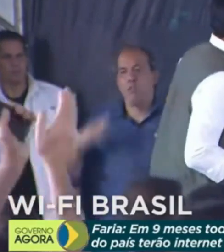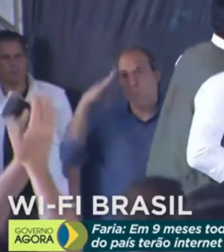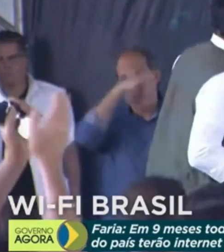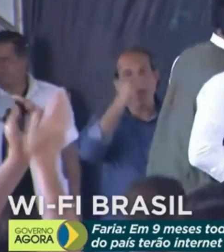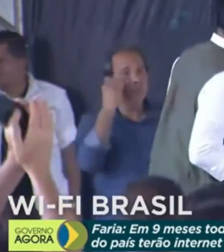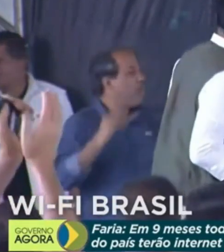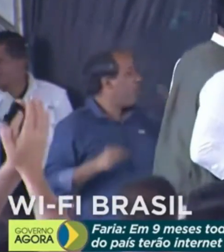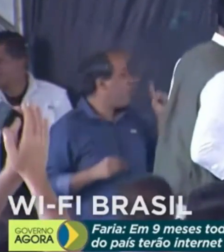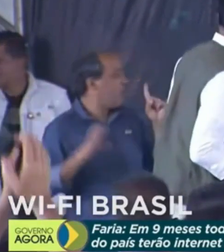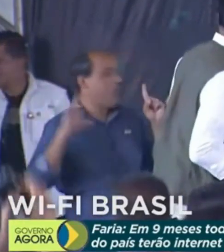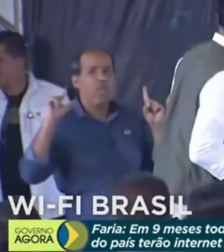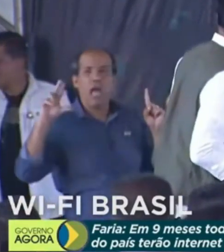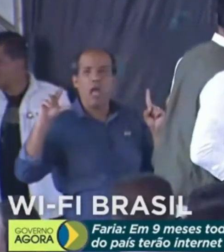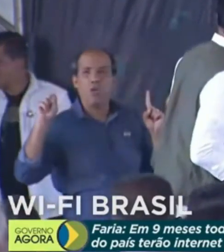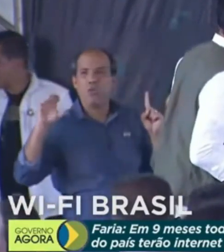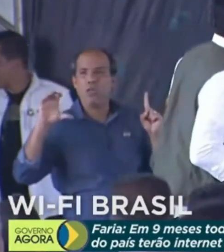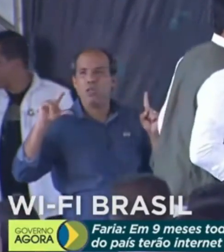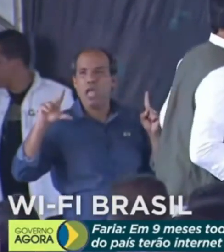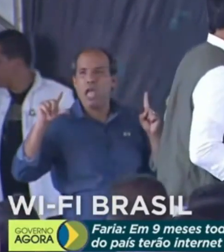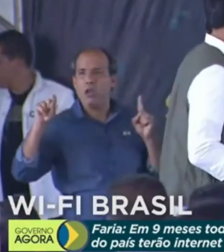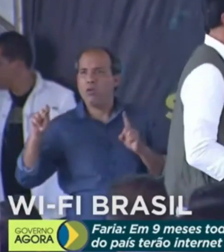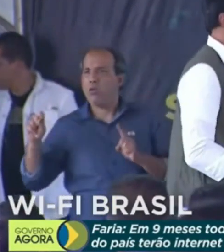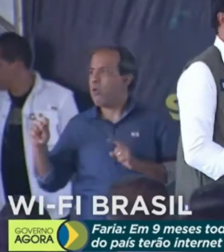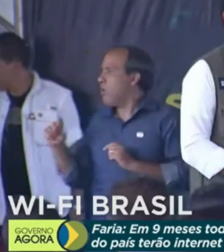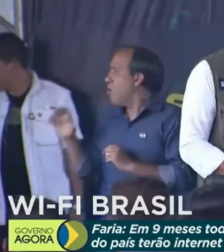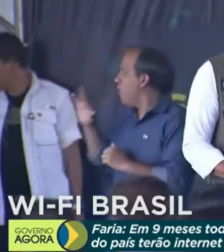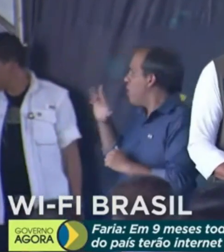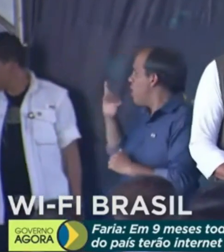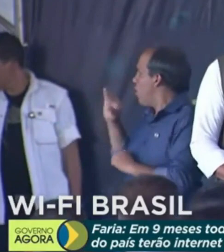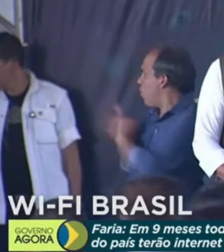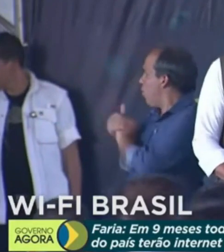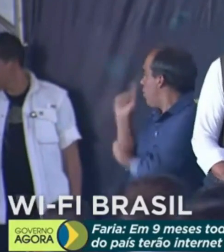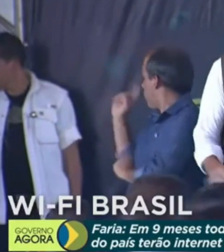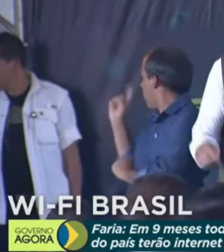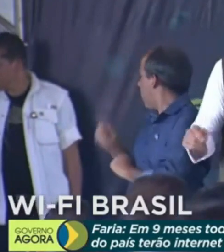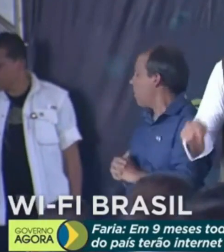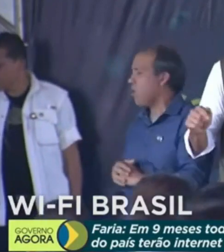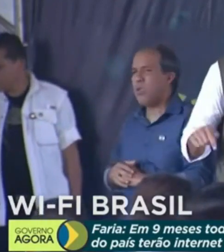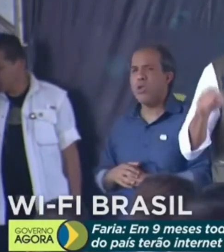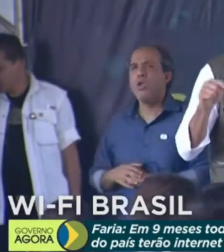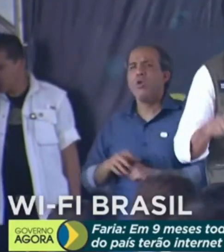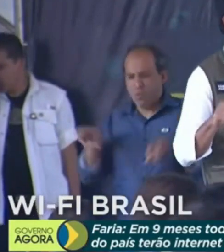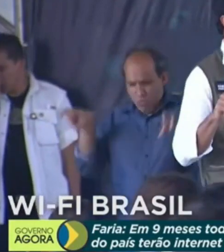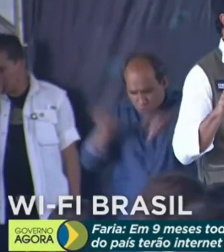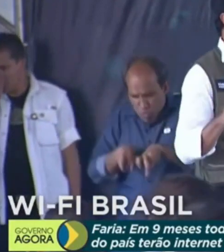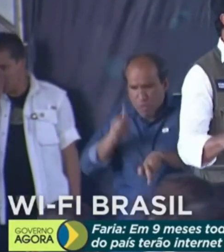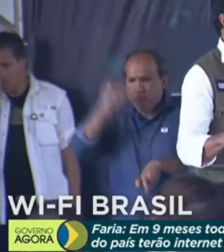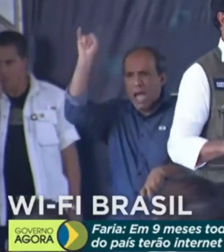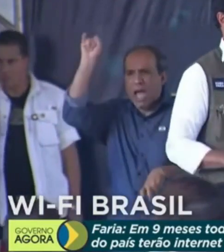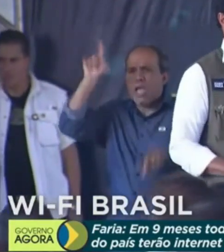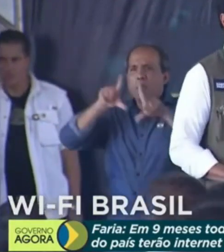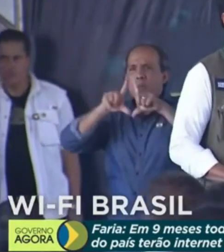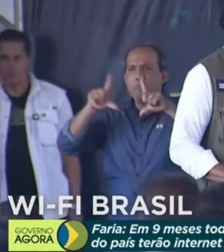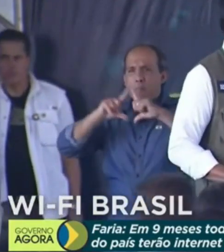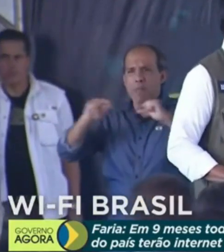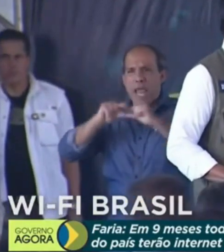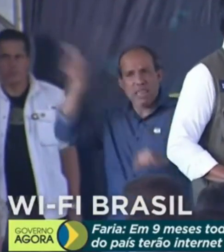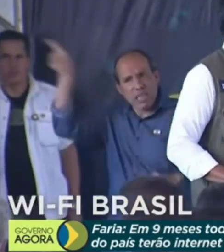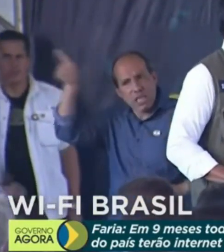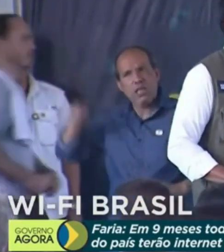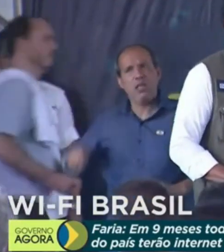Apareça, Carlos. Não fique no Rio, não. Fique do lado do seu pai em Brasília.